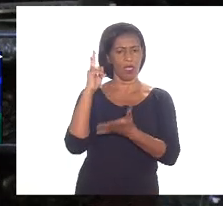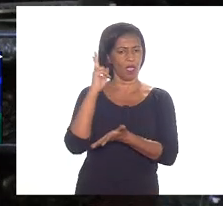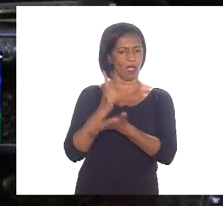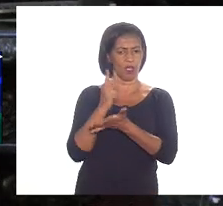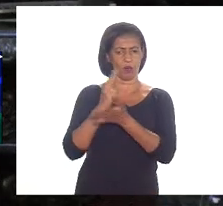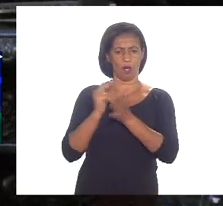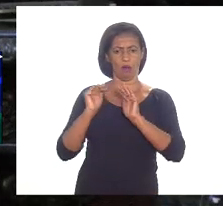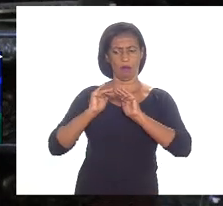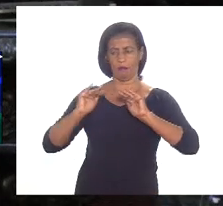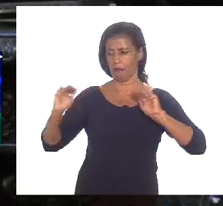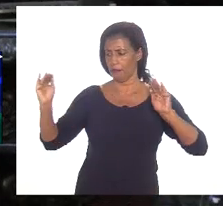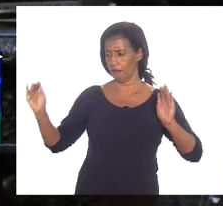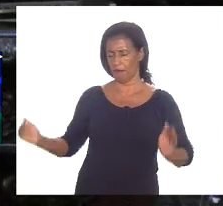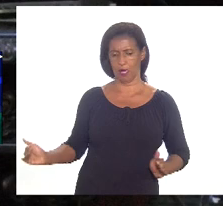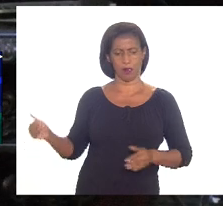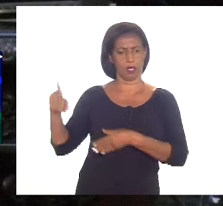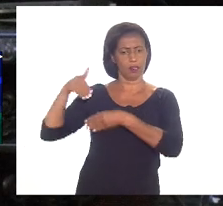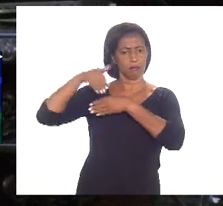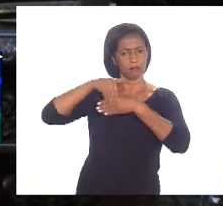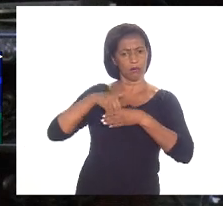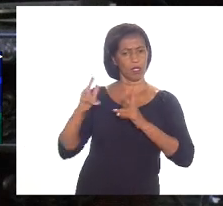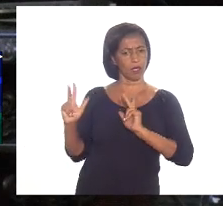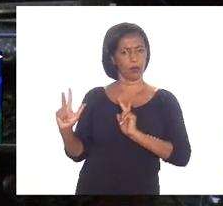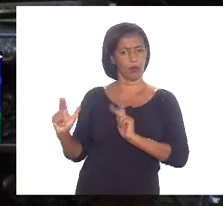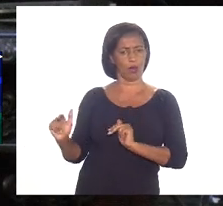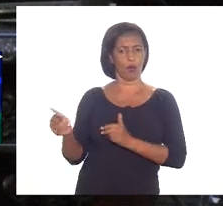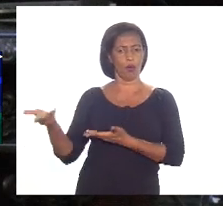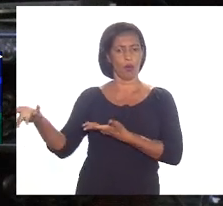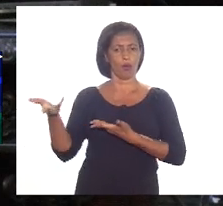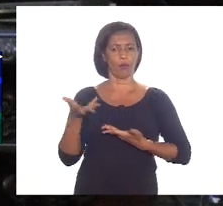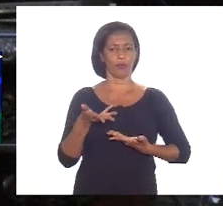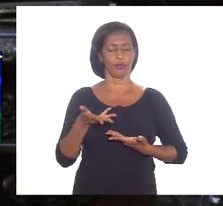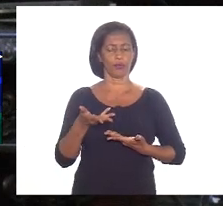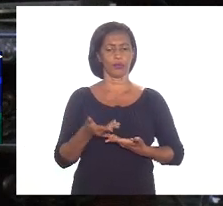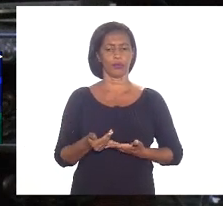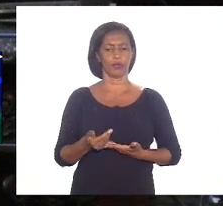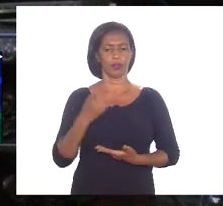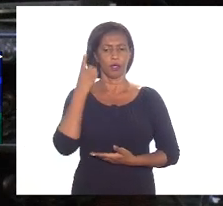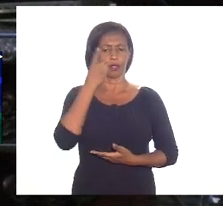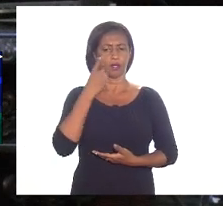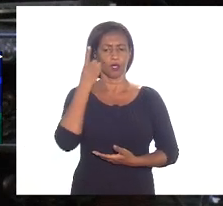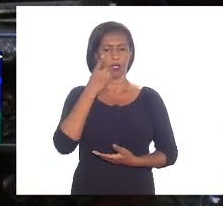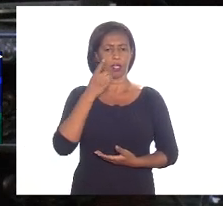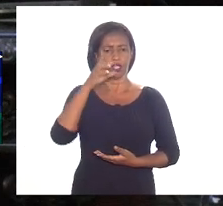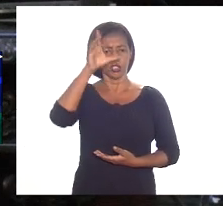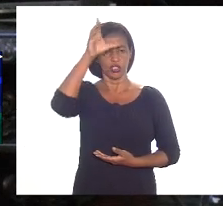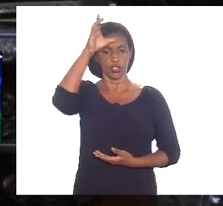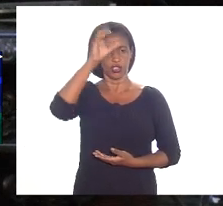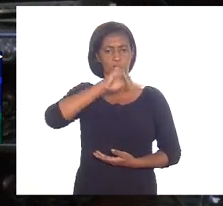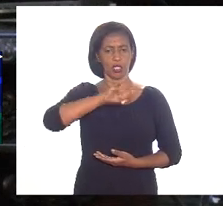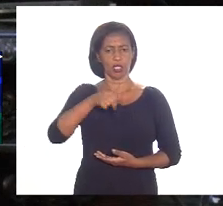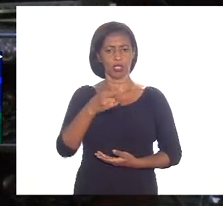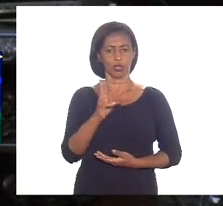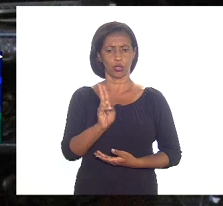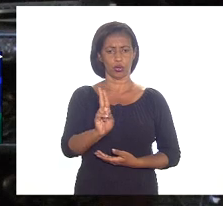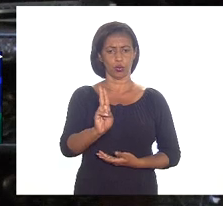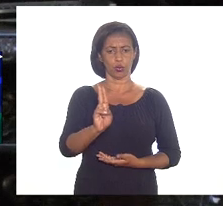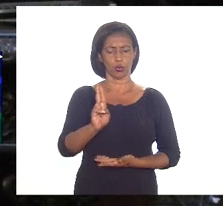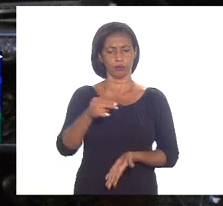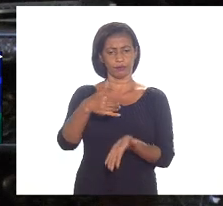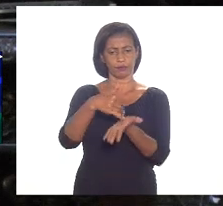para mesa a eleição da mesa convido a deputada a tia Ju para